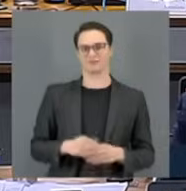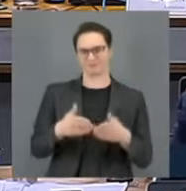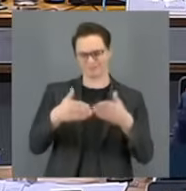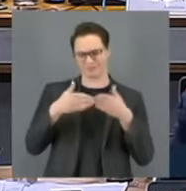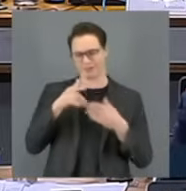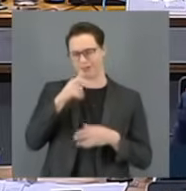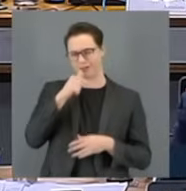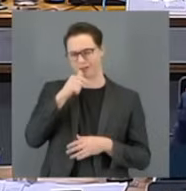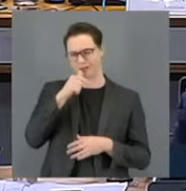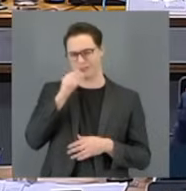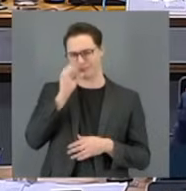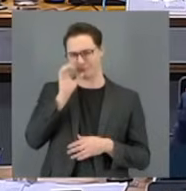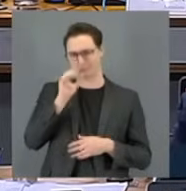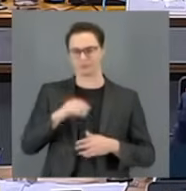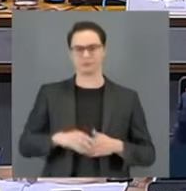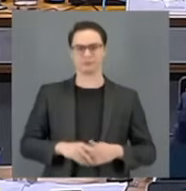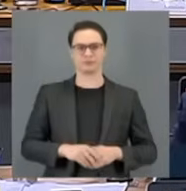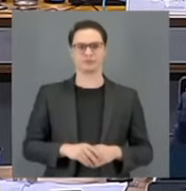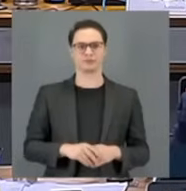água.